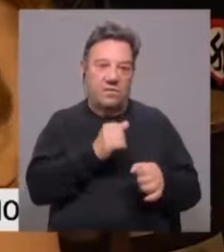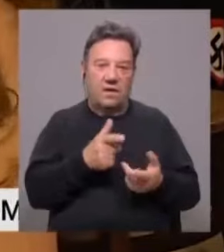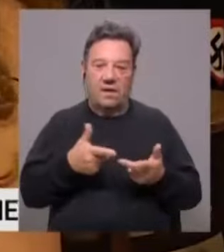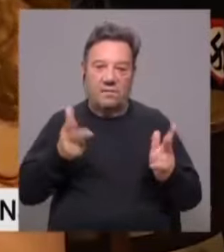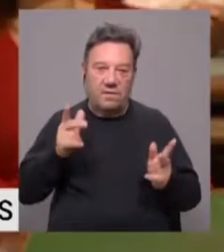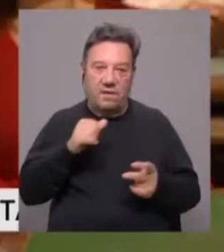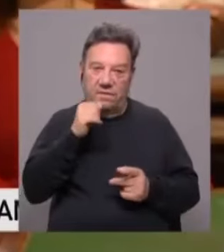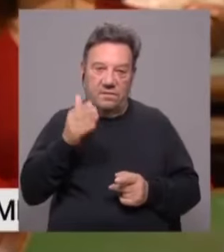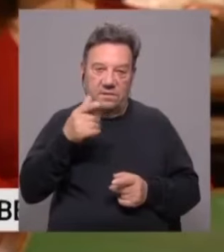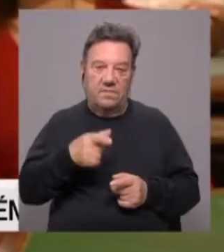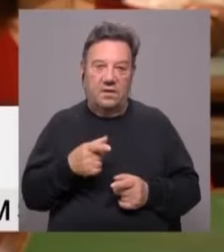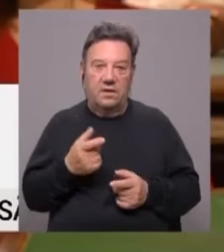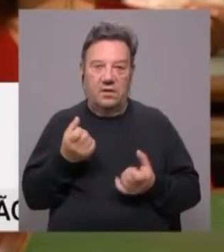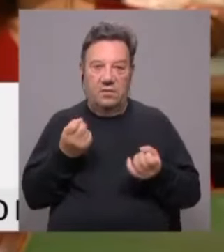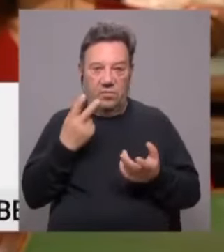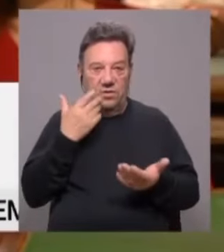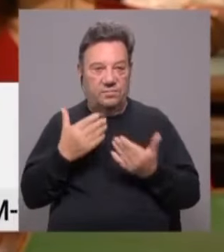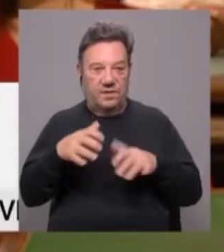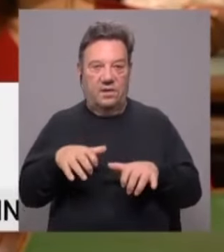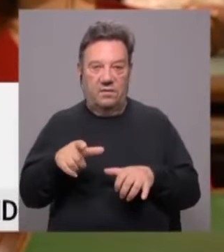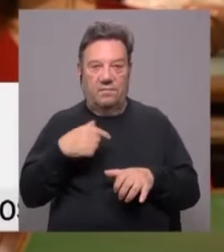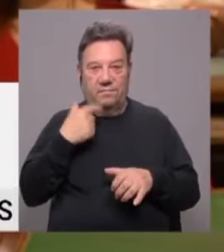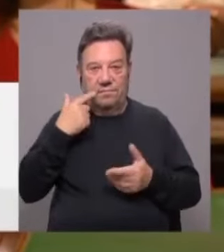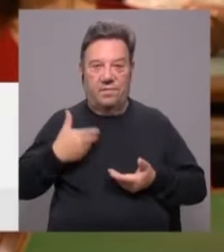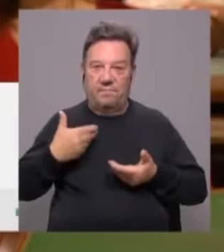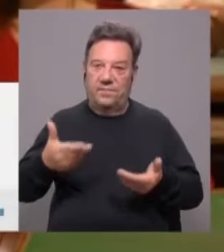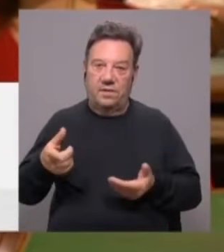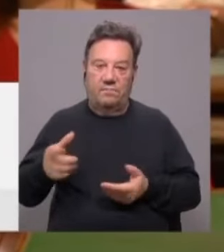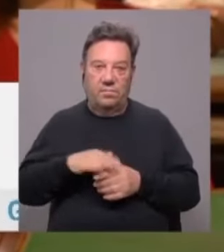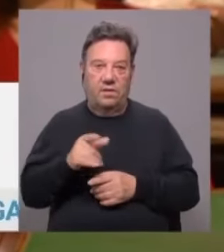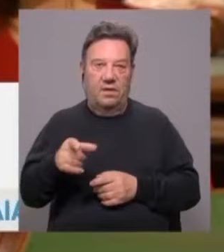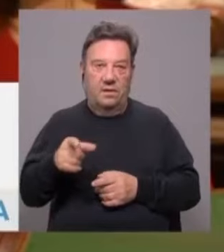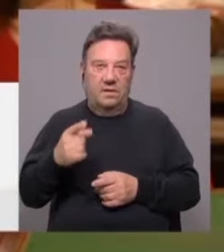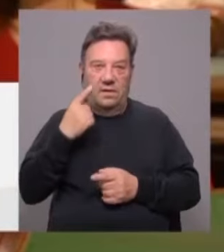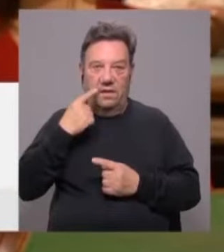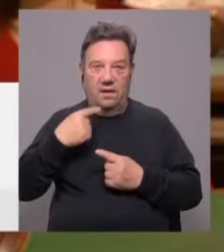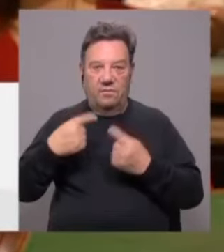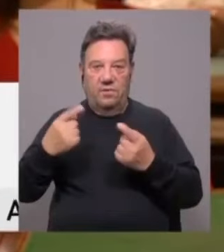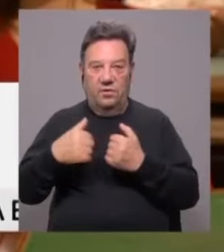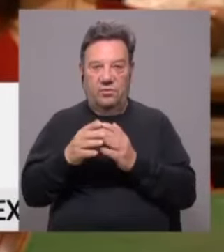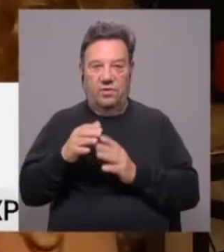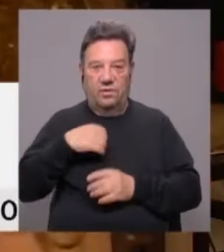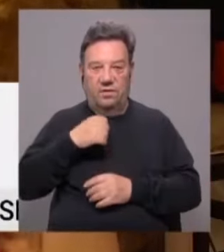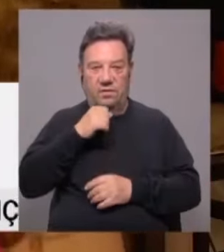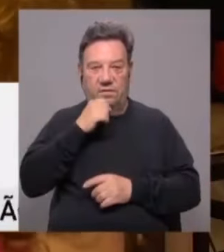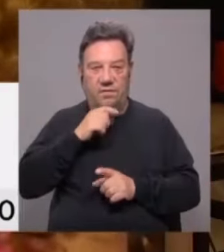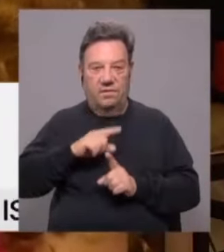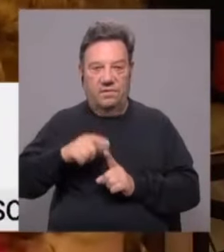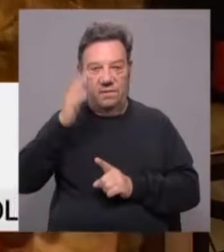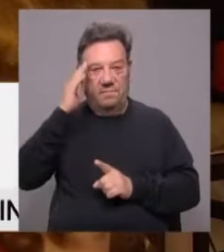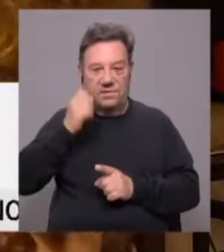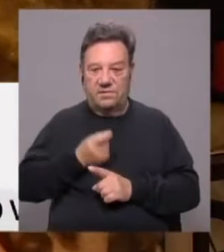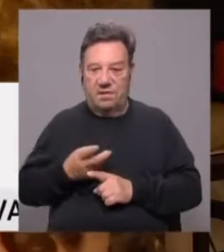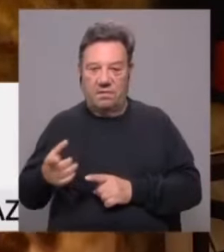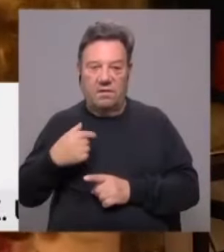liberdade, acima de tudo. É um bom espetáculo para nos apresentarmos, porque acho que demonstra toda a nossa pluridisciplinaridade. Mostrarmos um bocado